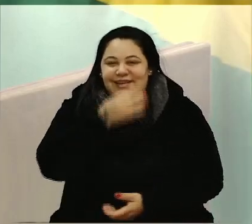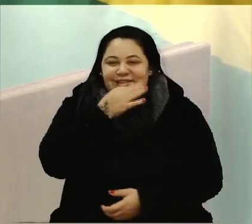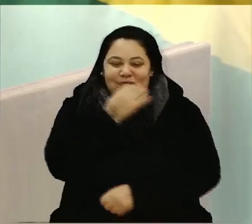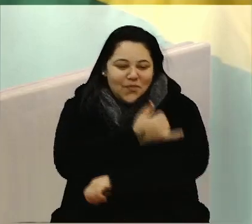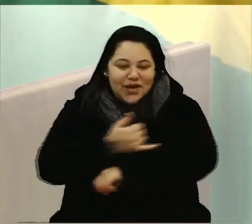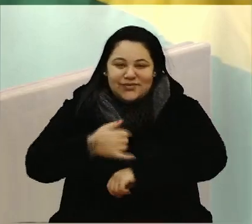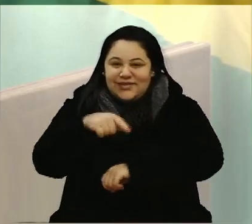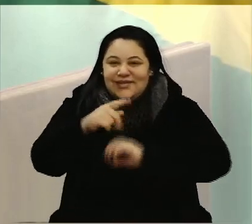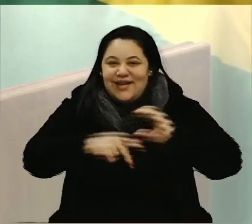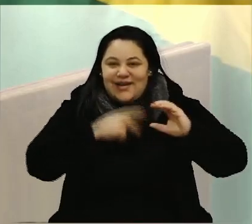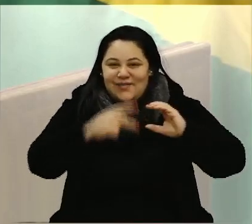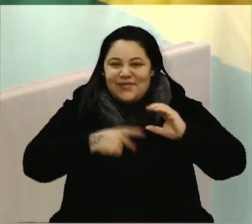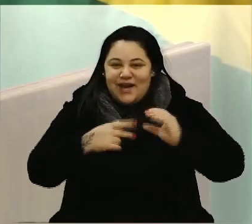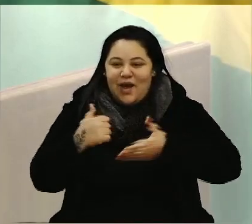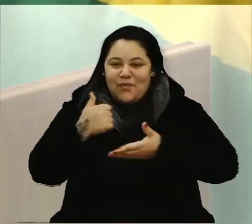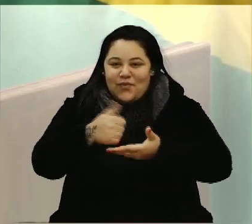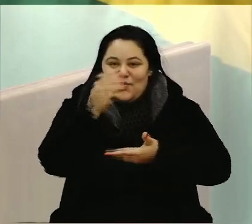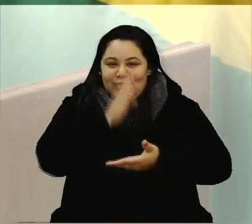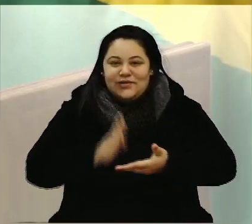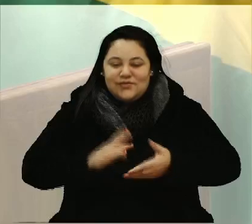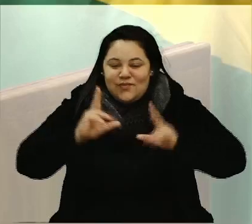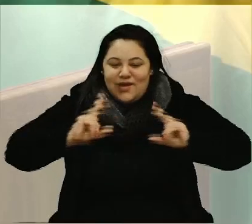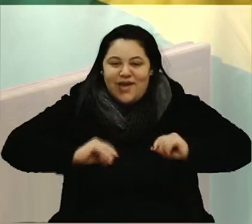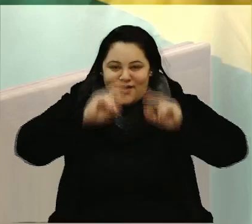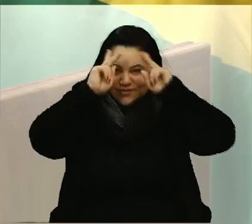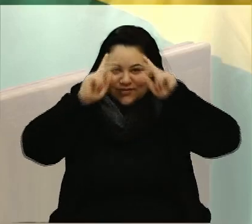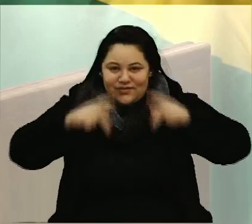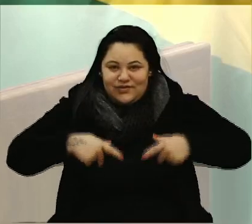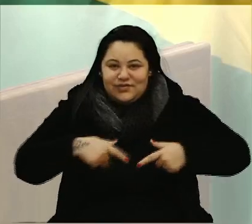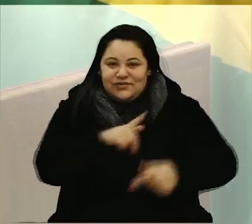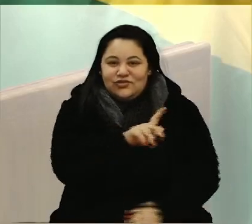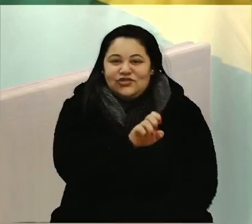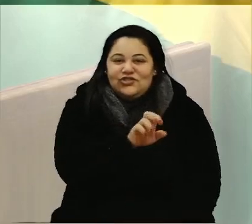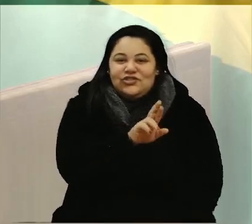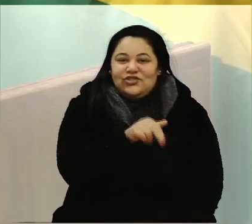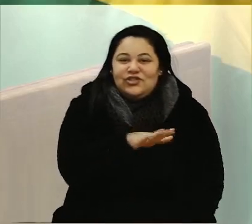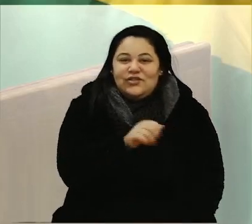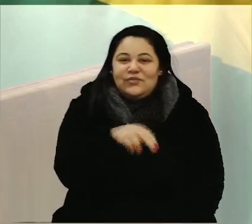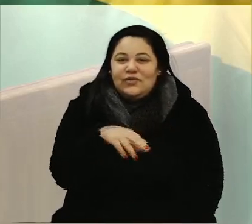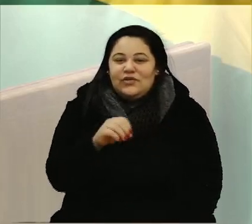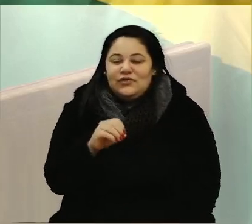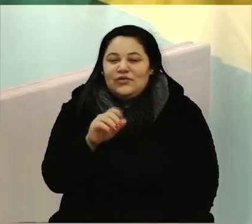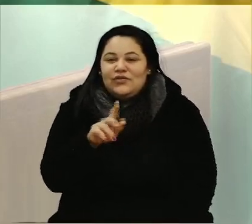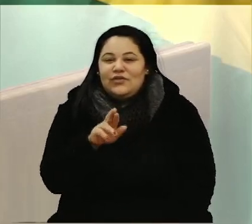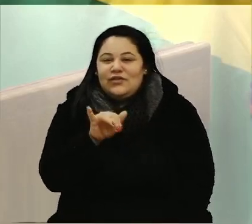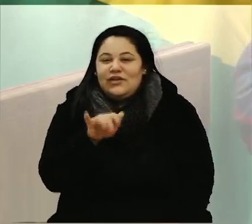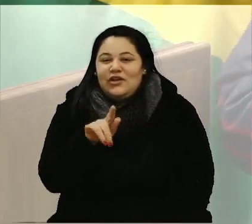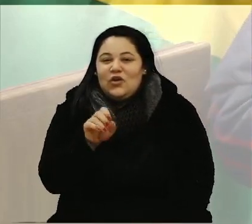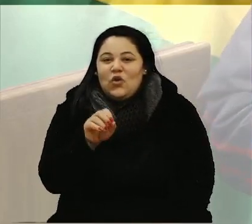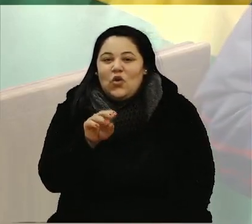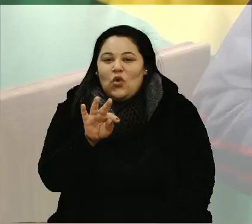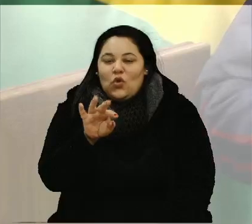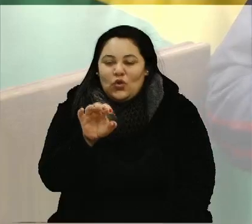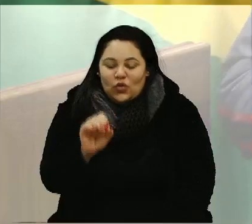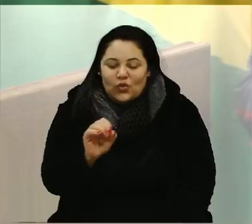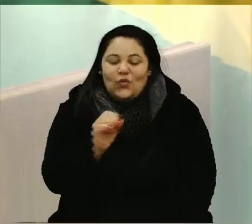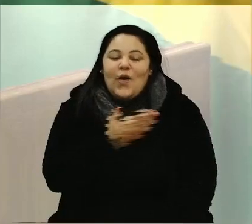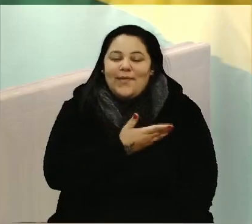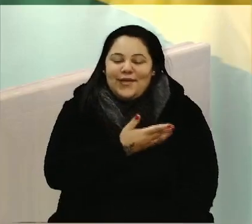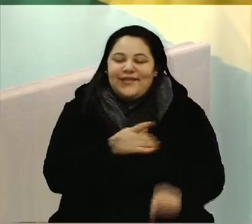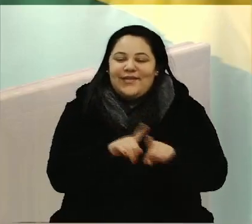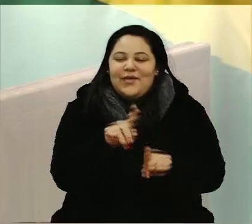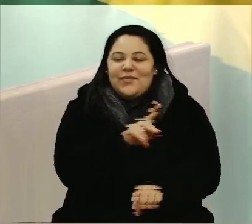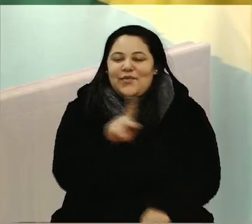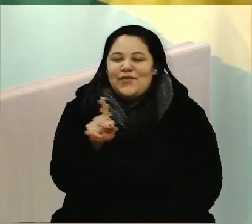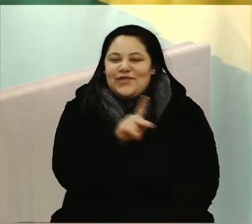para o Brasil, merece nosso reconhecimento. Germano Rigoto, um amigo, foi meu professor no cursão e eu muito